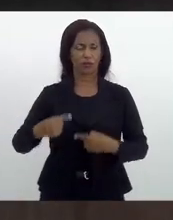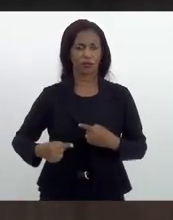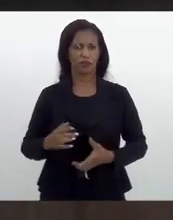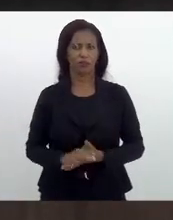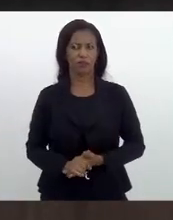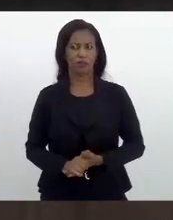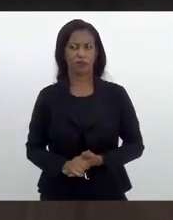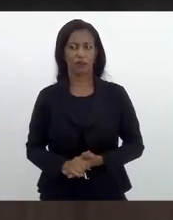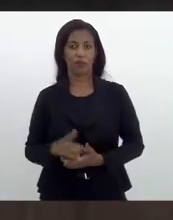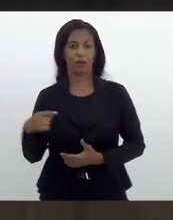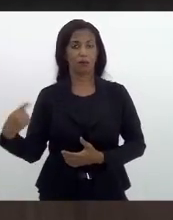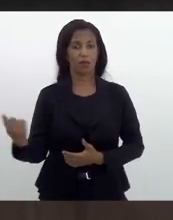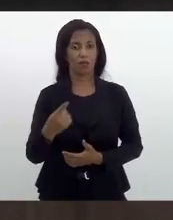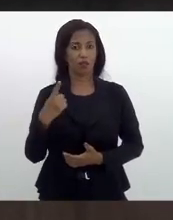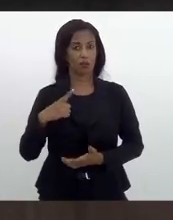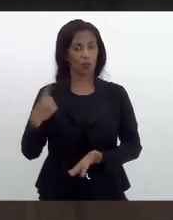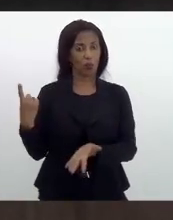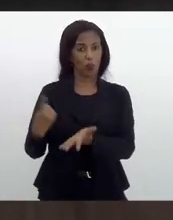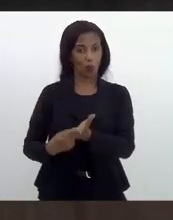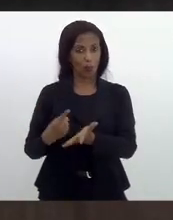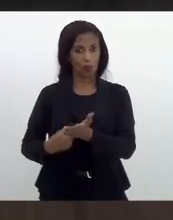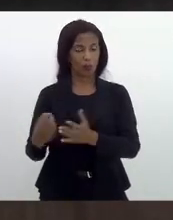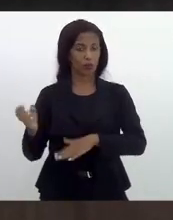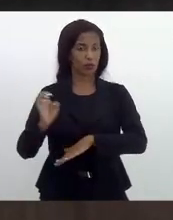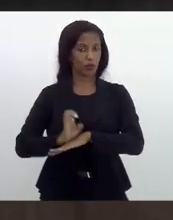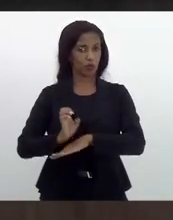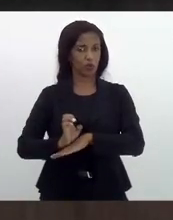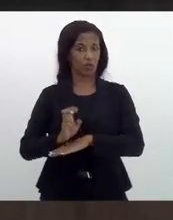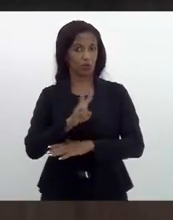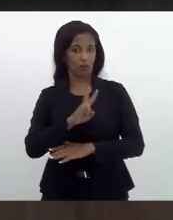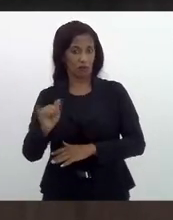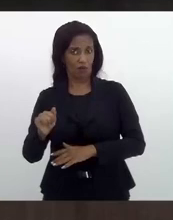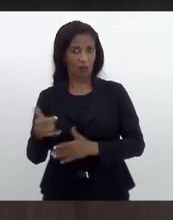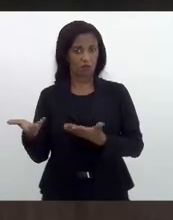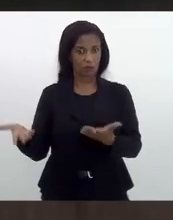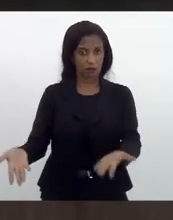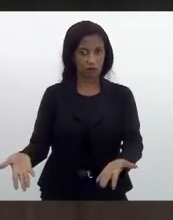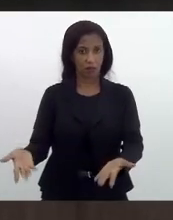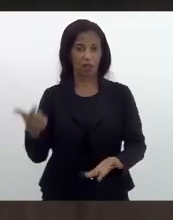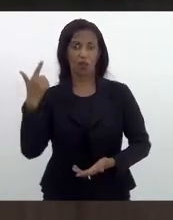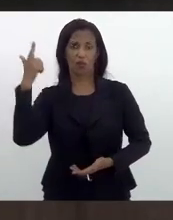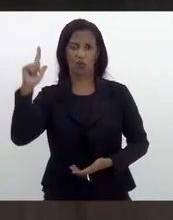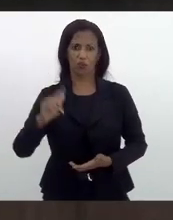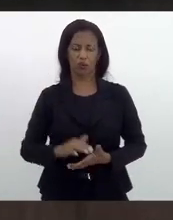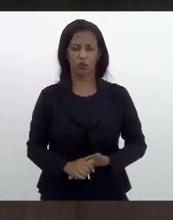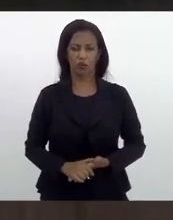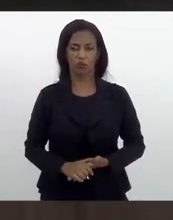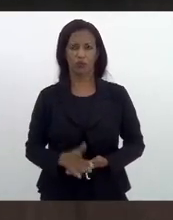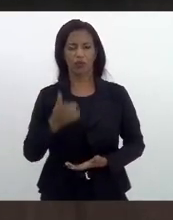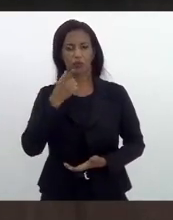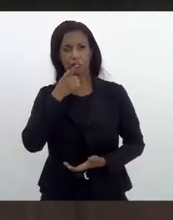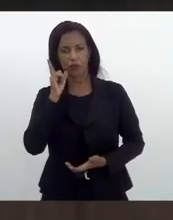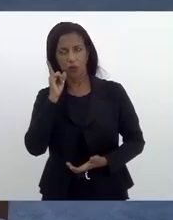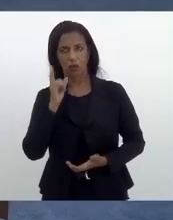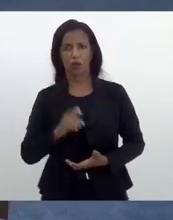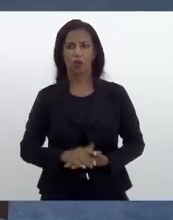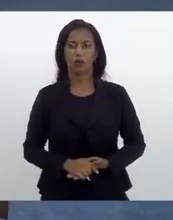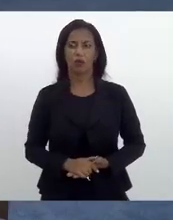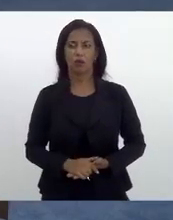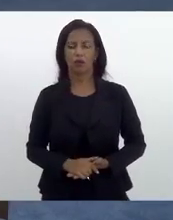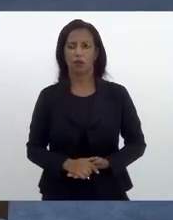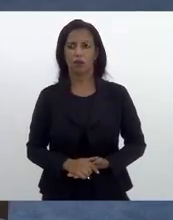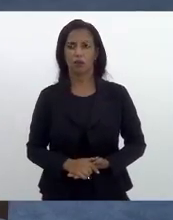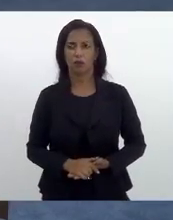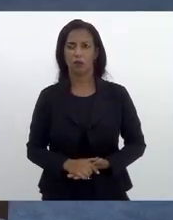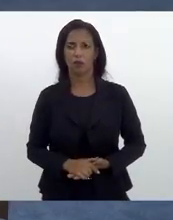Mas da gente não ter o compromisso de que o Estado do Rio de Janeiro vai fazer, é outra. Ontem, a fala do deputado Márcio Pacheco